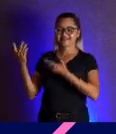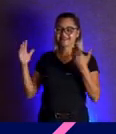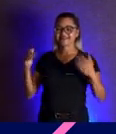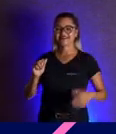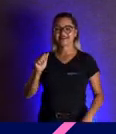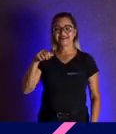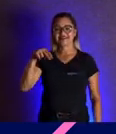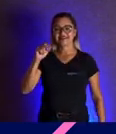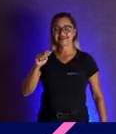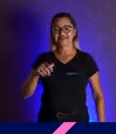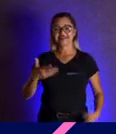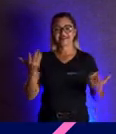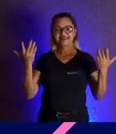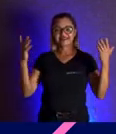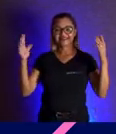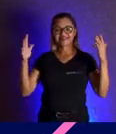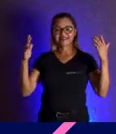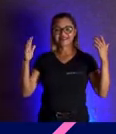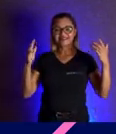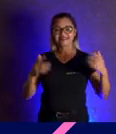Ana Paula Teixeira,